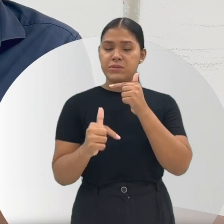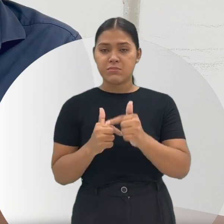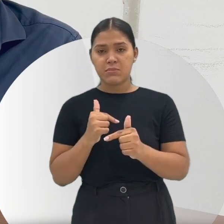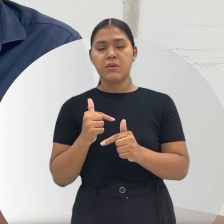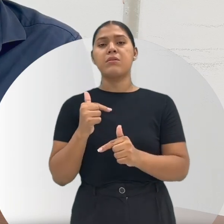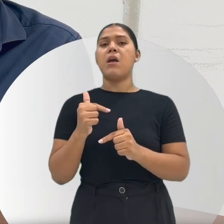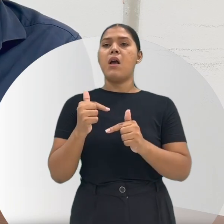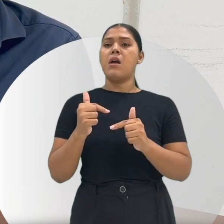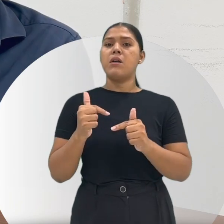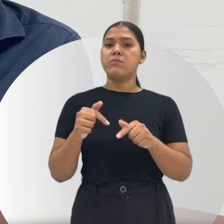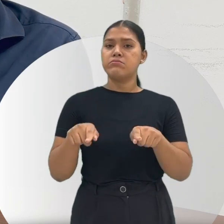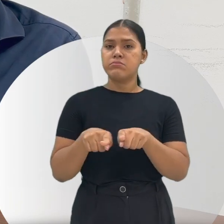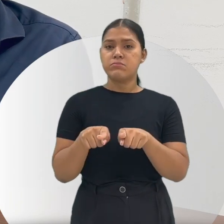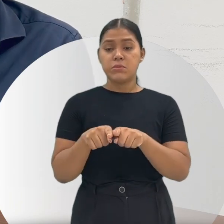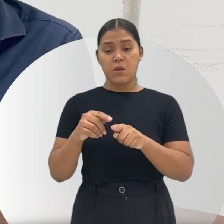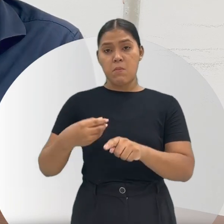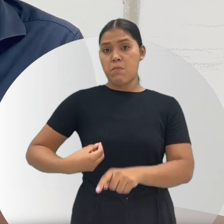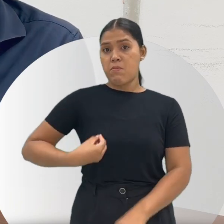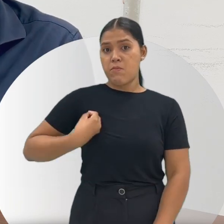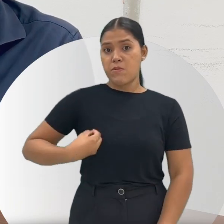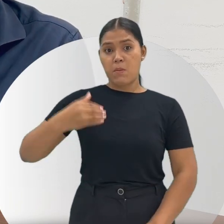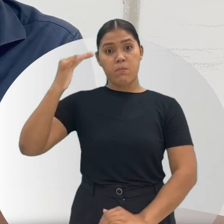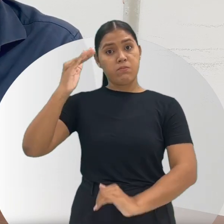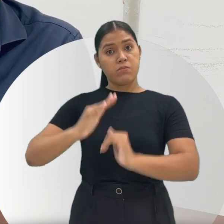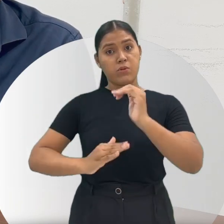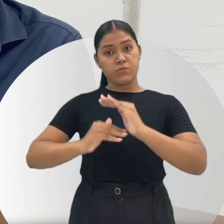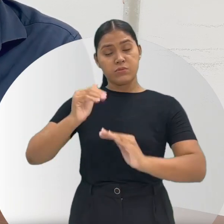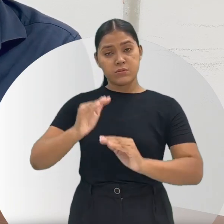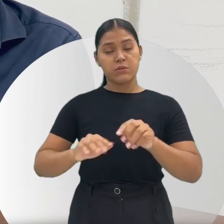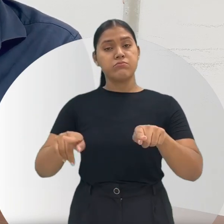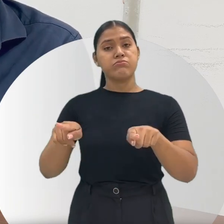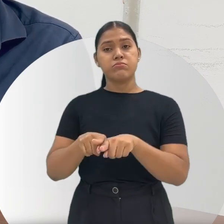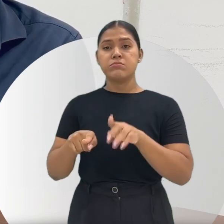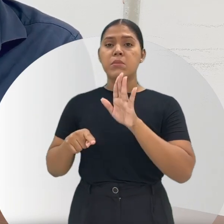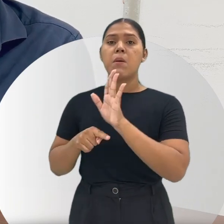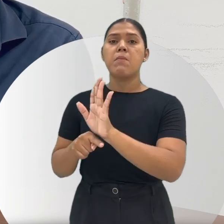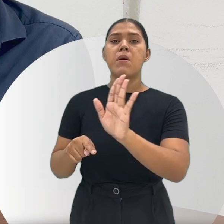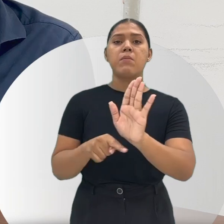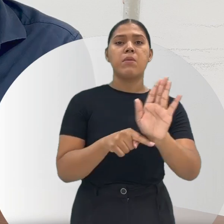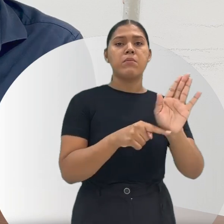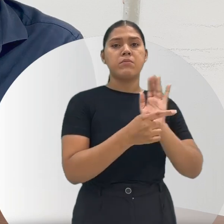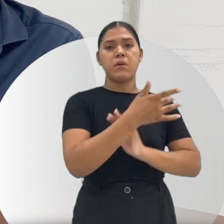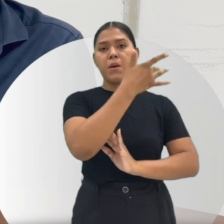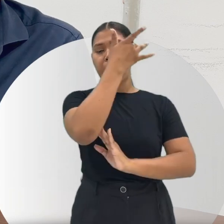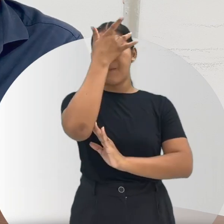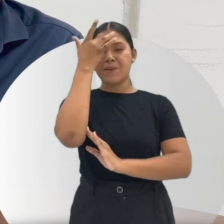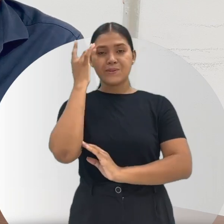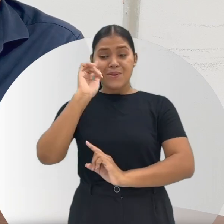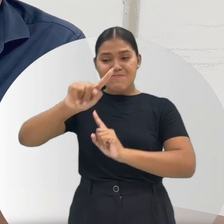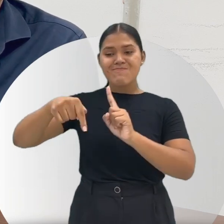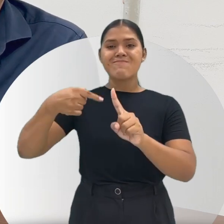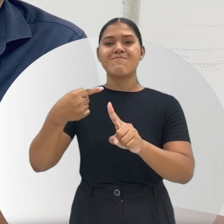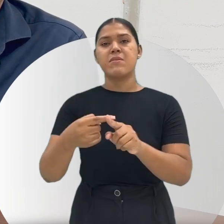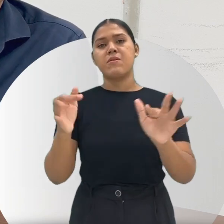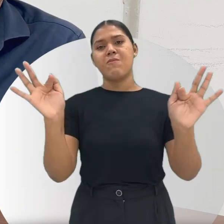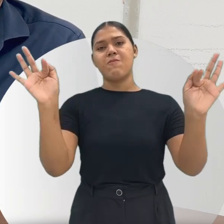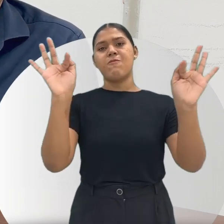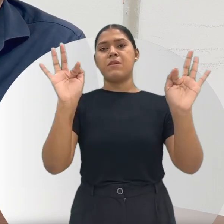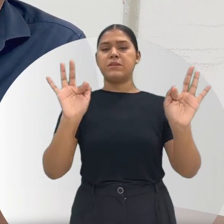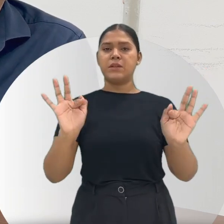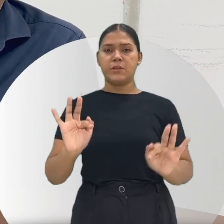o crescimento, para o bem do outro também, e para principalmente para a felicidade dele. Construir um